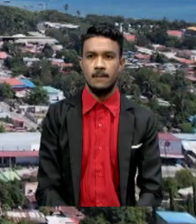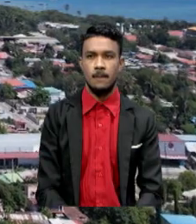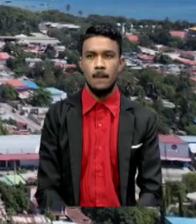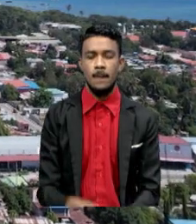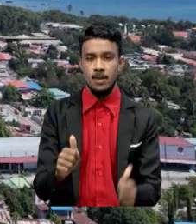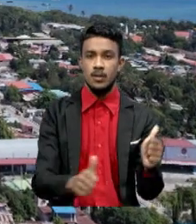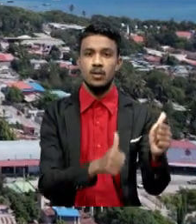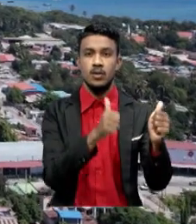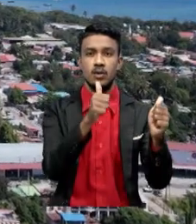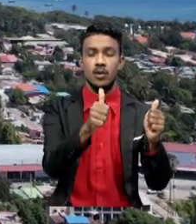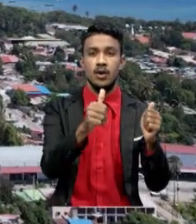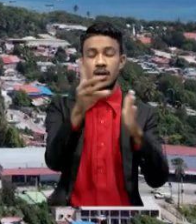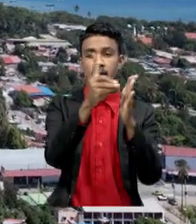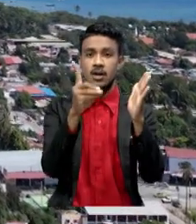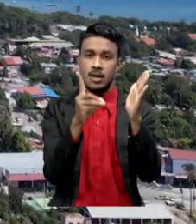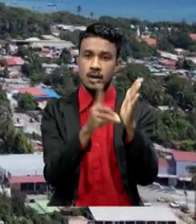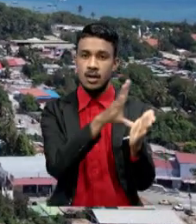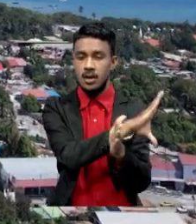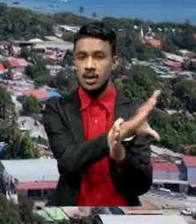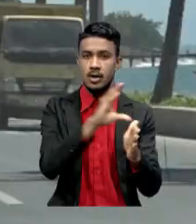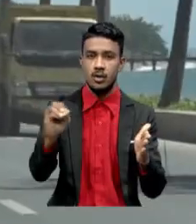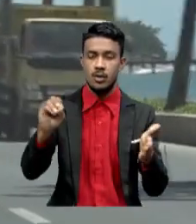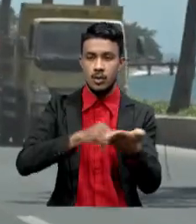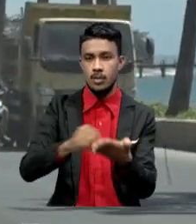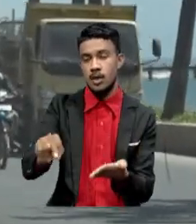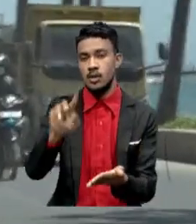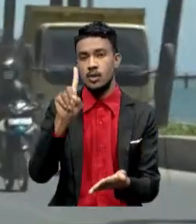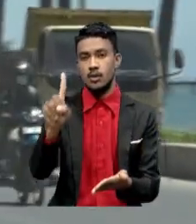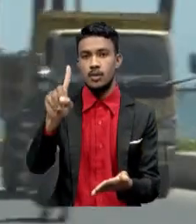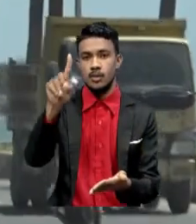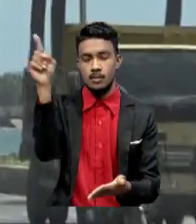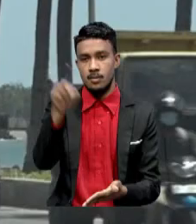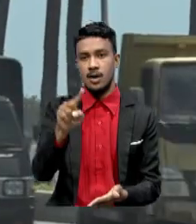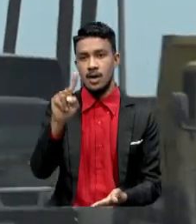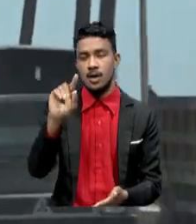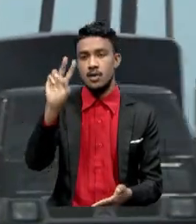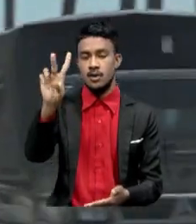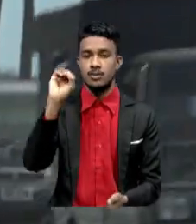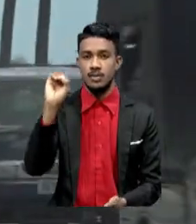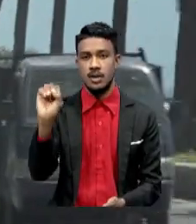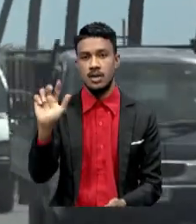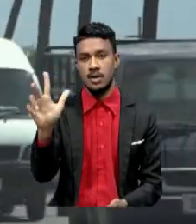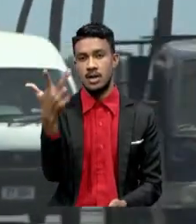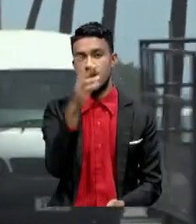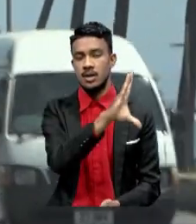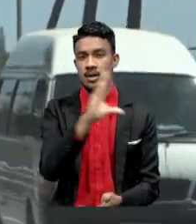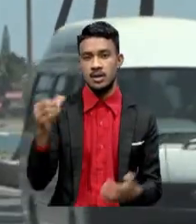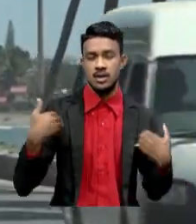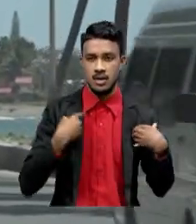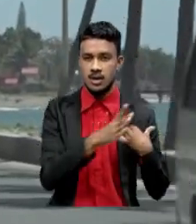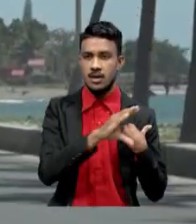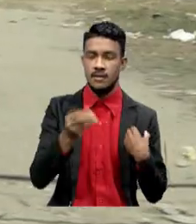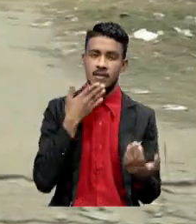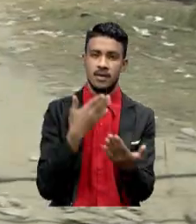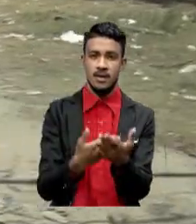Tuir decreto governo número 1/2003, loron senulu fulan marsu konaba titularidade bench no imoveis